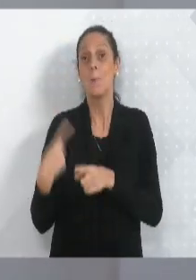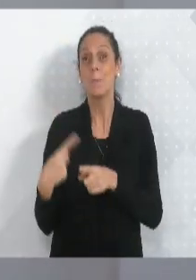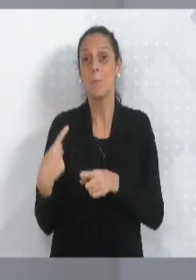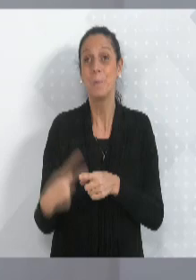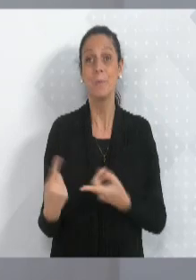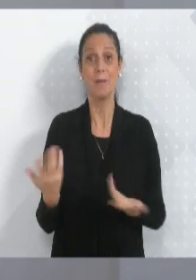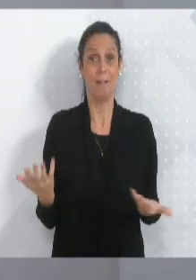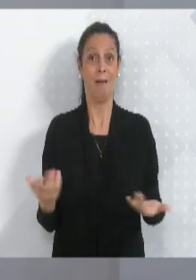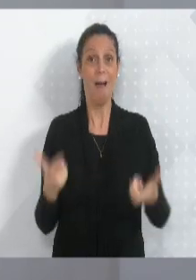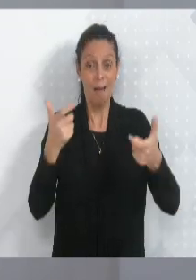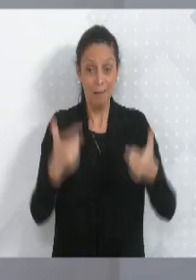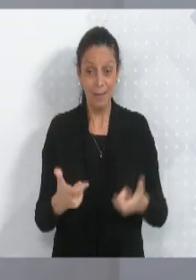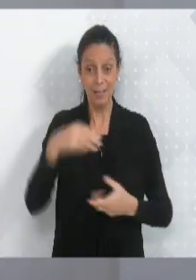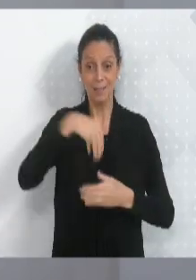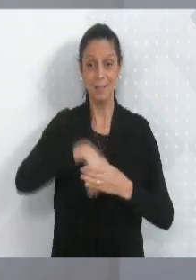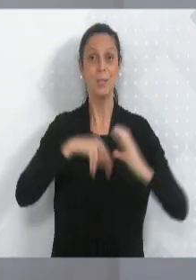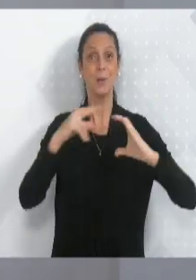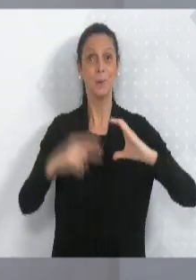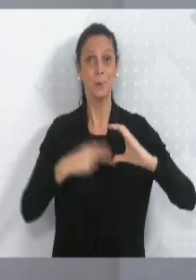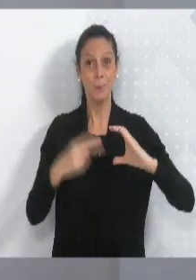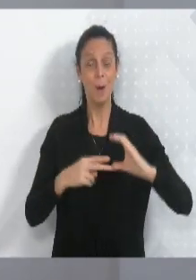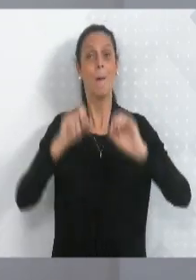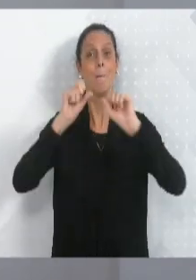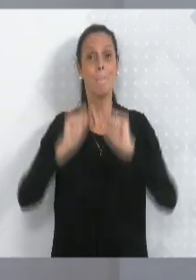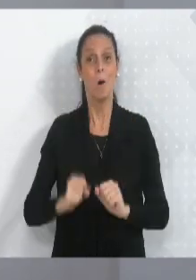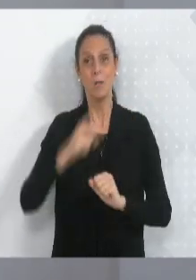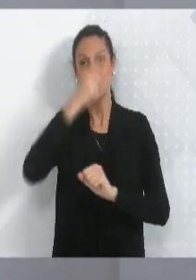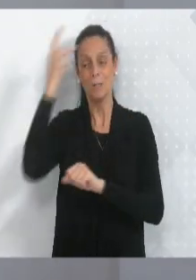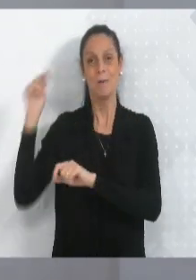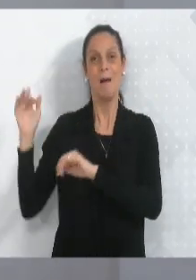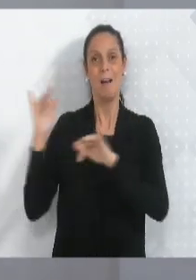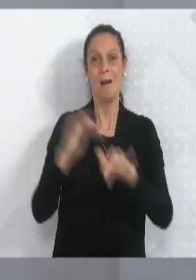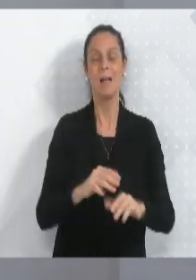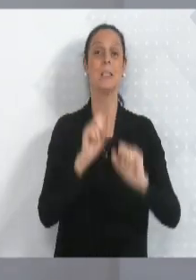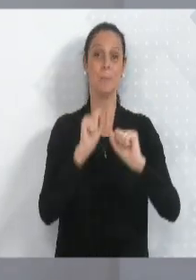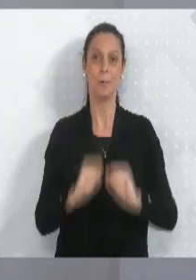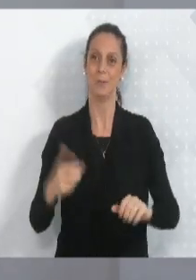é do povo, a casa é nossa e eles têm o direito de participar. Obrigado a todos, tenham uma boa tarde.